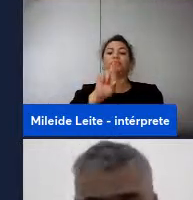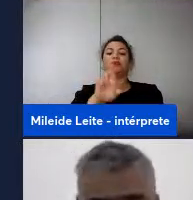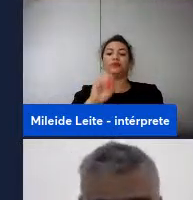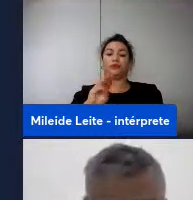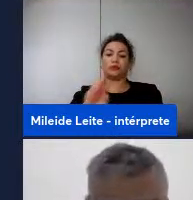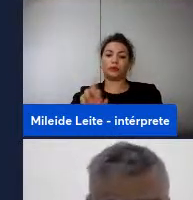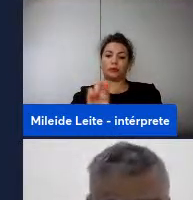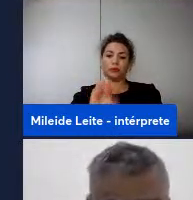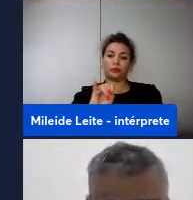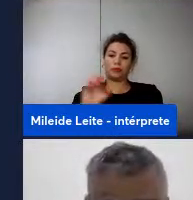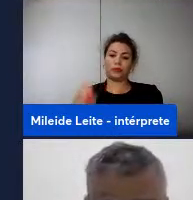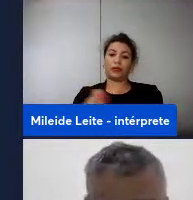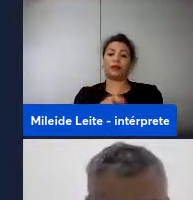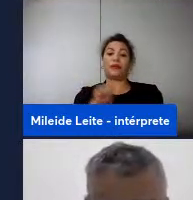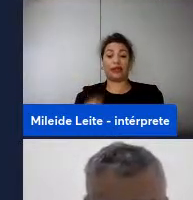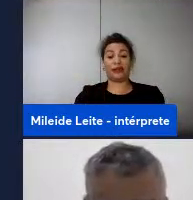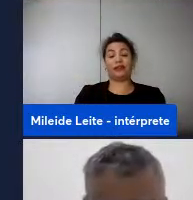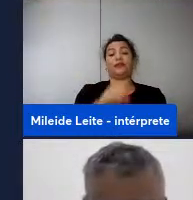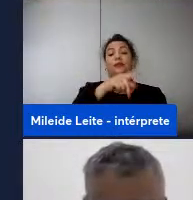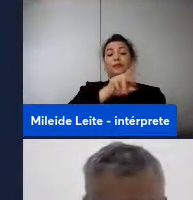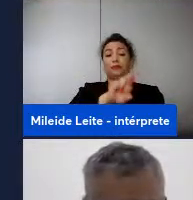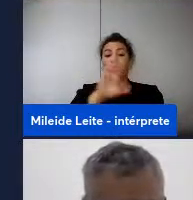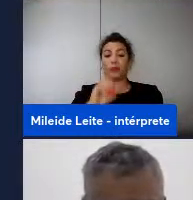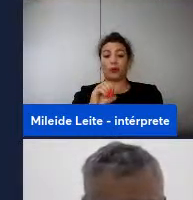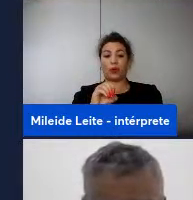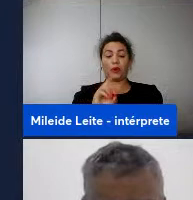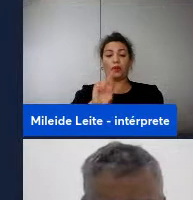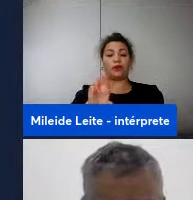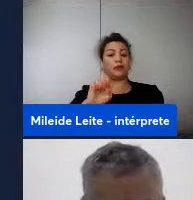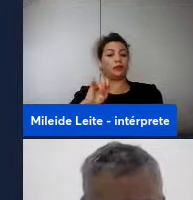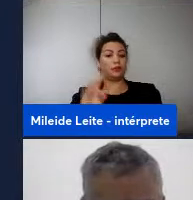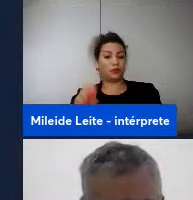dessa universidade. Bom, gente,